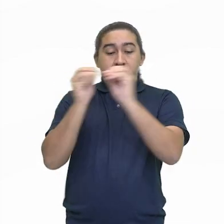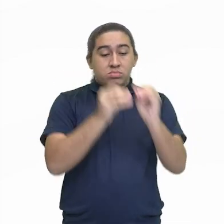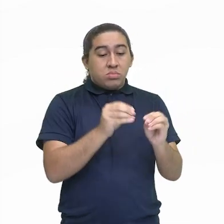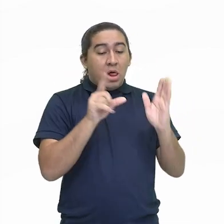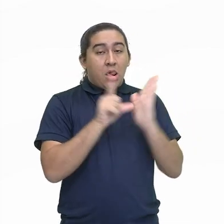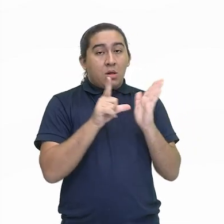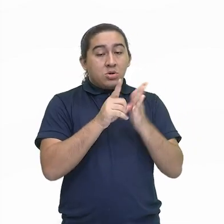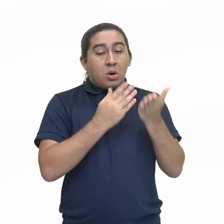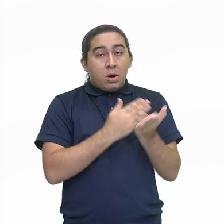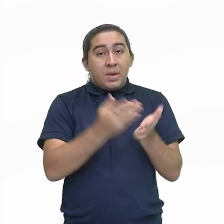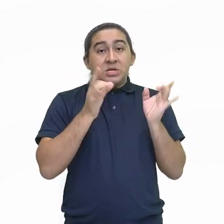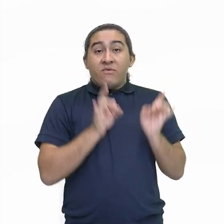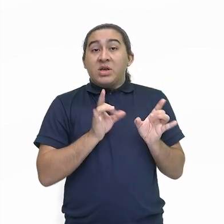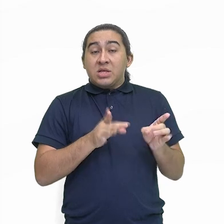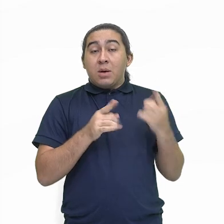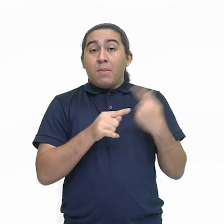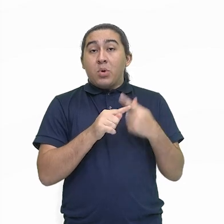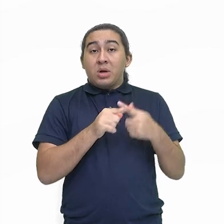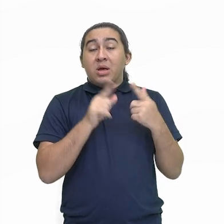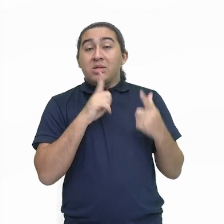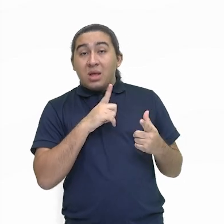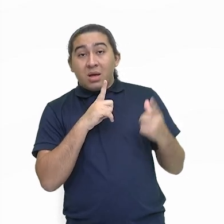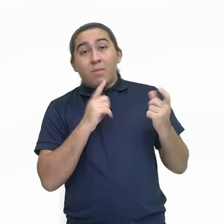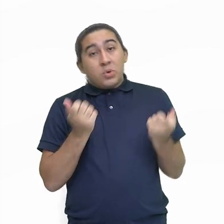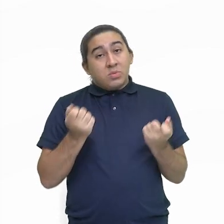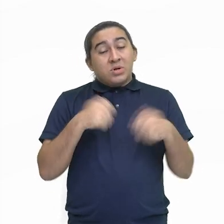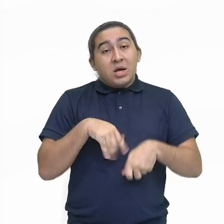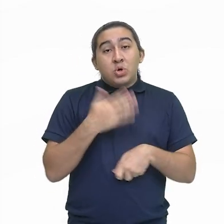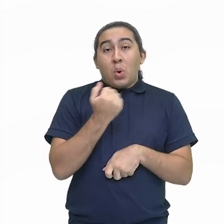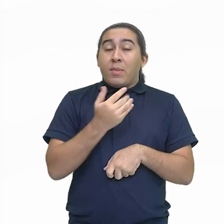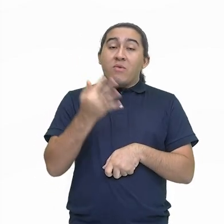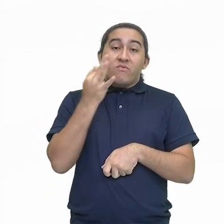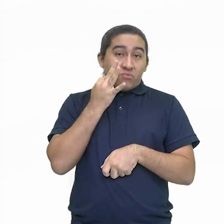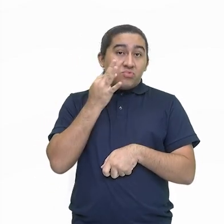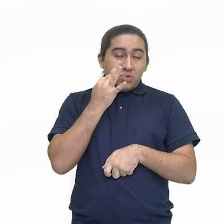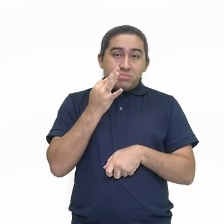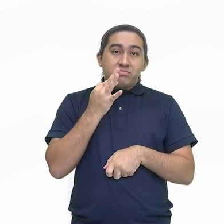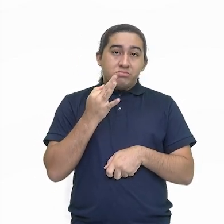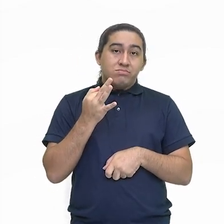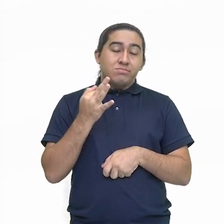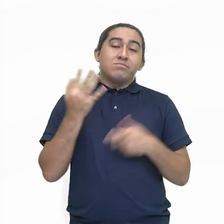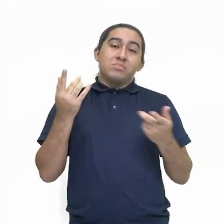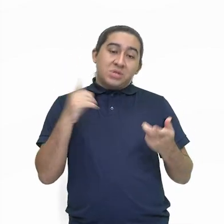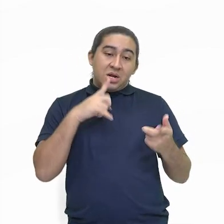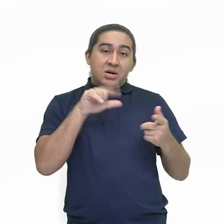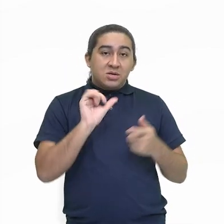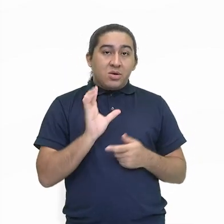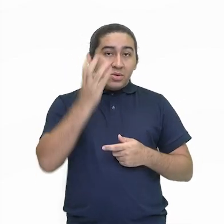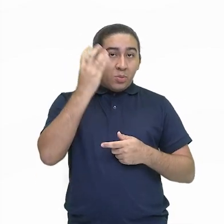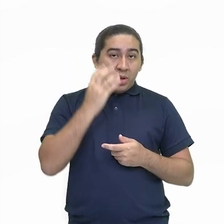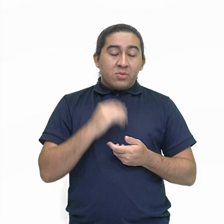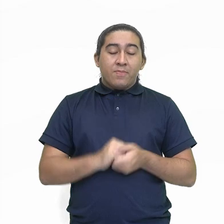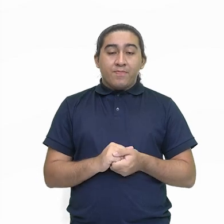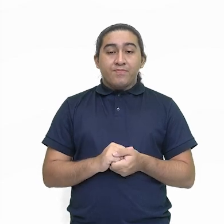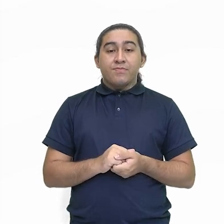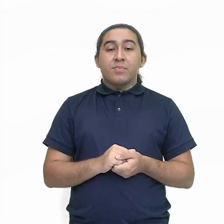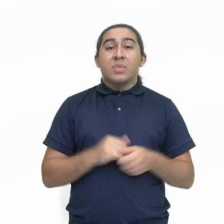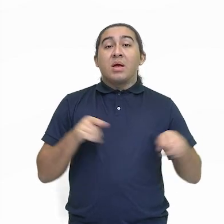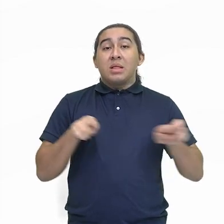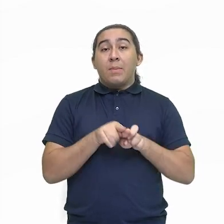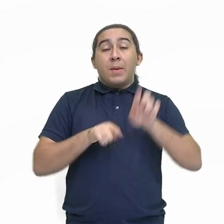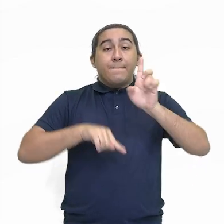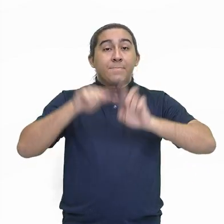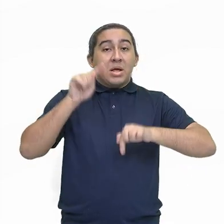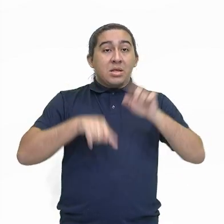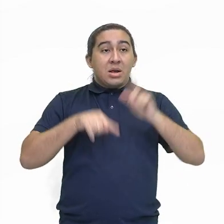a possibilidade de comer pêssegos, né? Por mais que pague um pouco mais, enfim, né? Tem essa situação também. Diversidade de produção